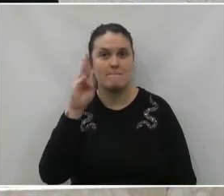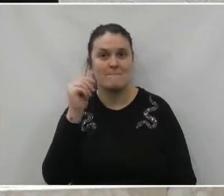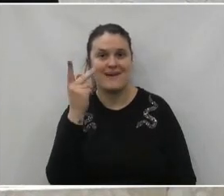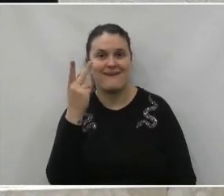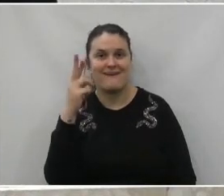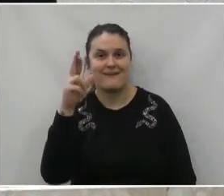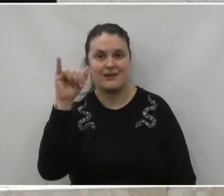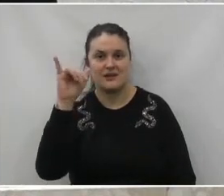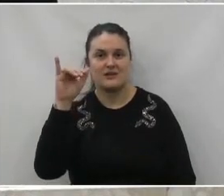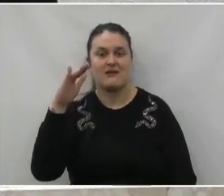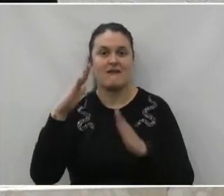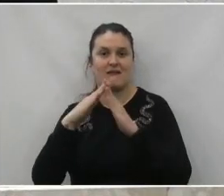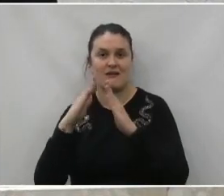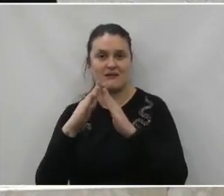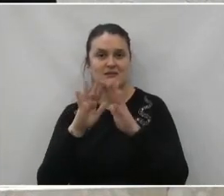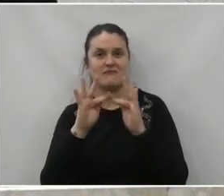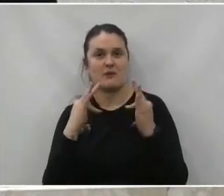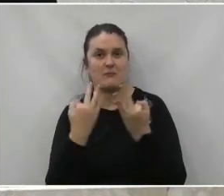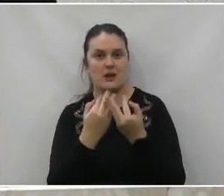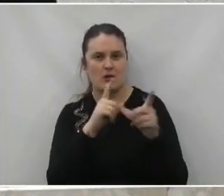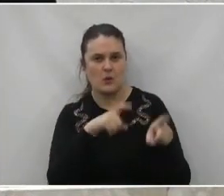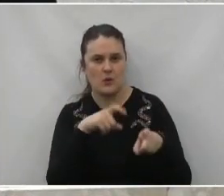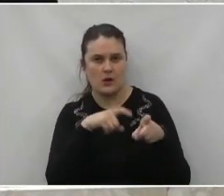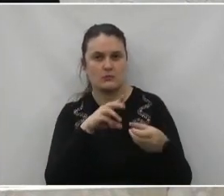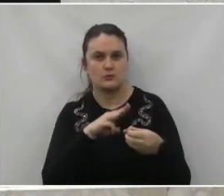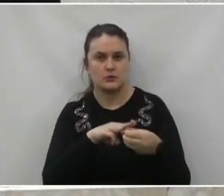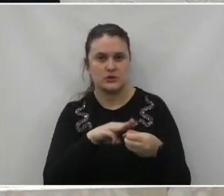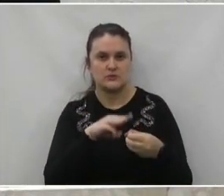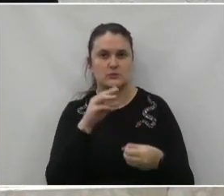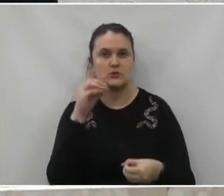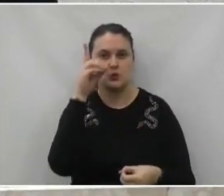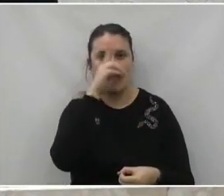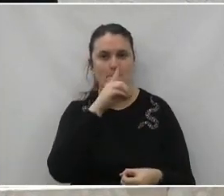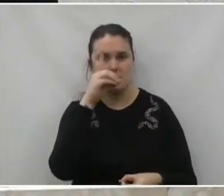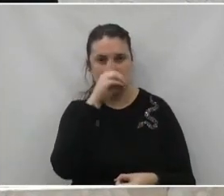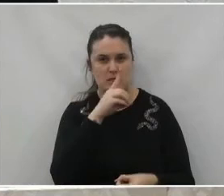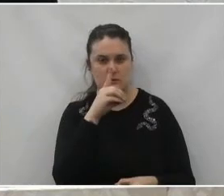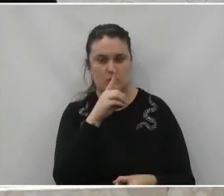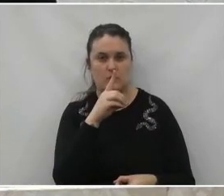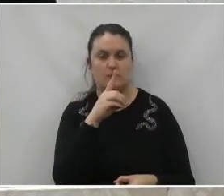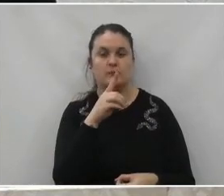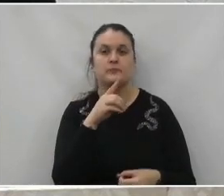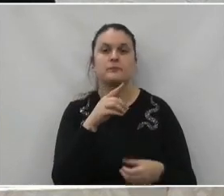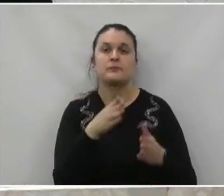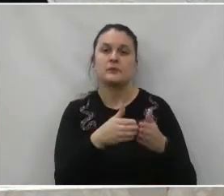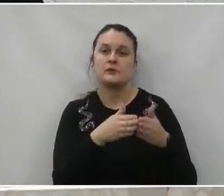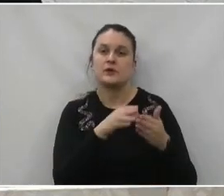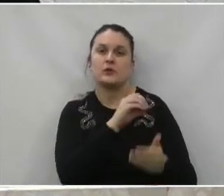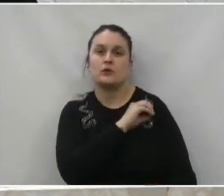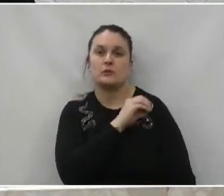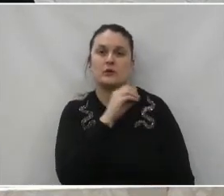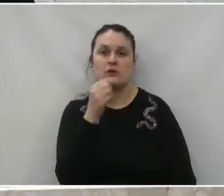de São Domingos, no município de União da Vitória. Indicações. Indicação número